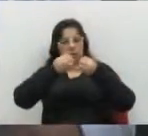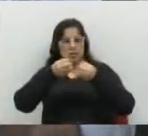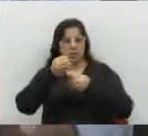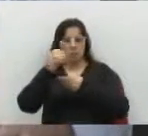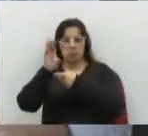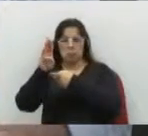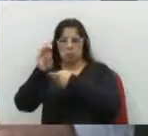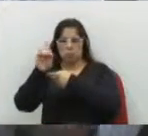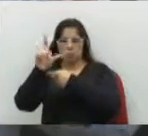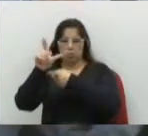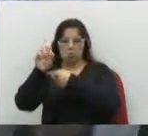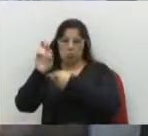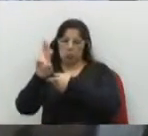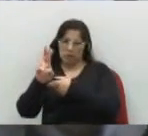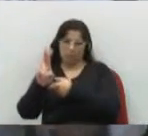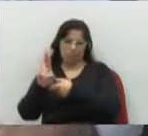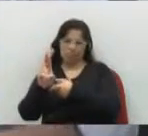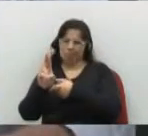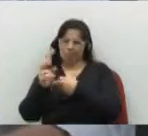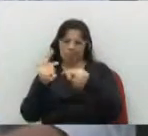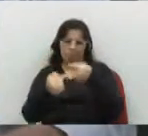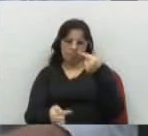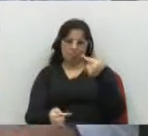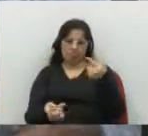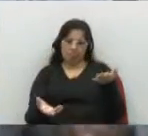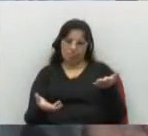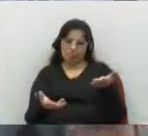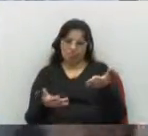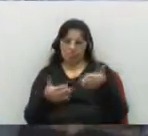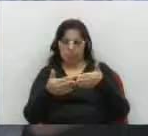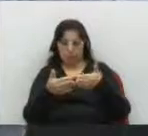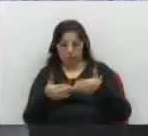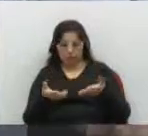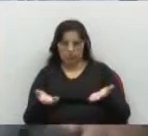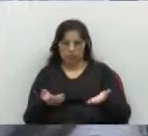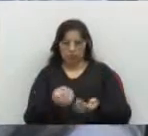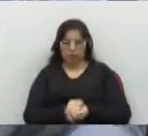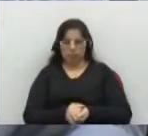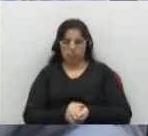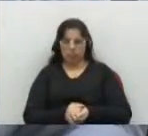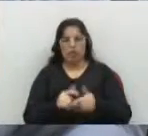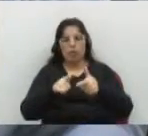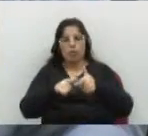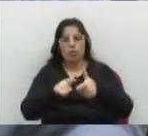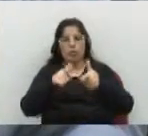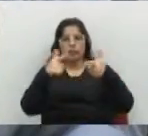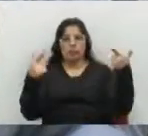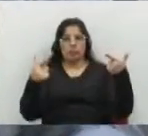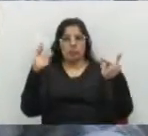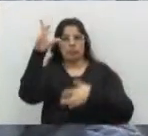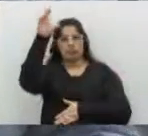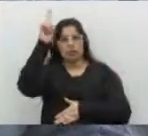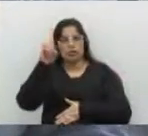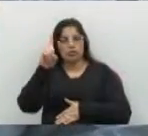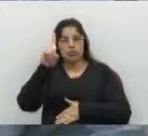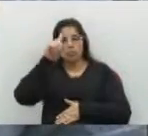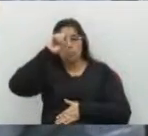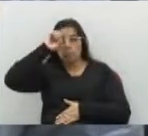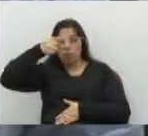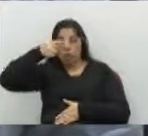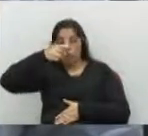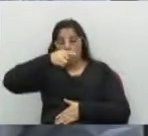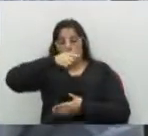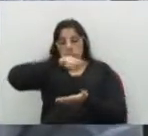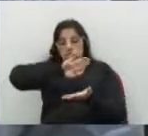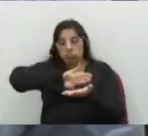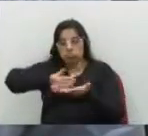da cidade de Limeira. Felizmente, diretores tomaram providência e separaram. Mas é uma coisa que não pode acontecer,